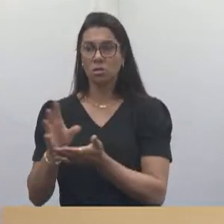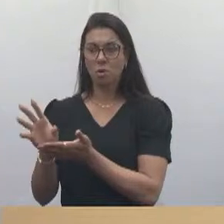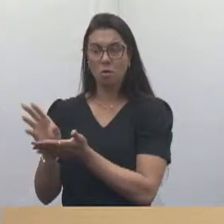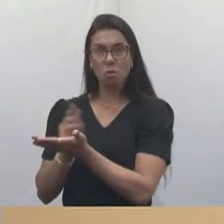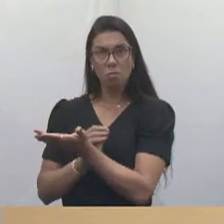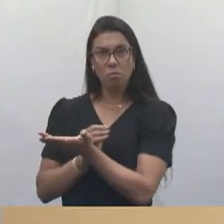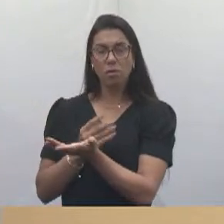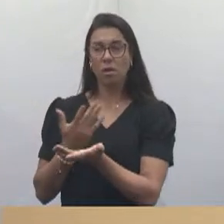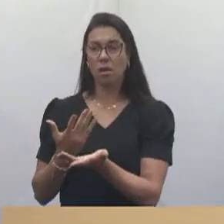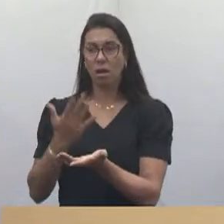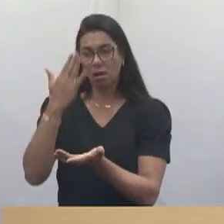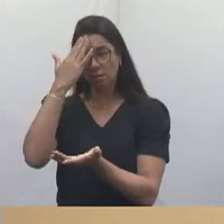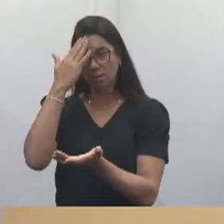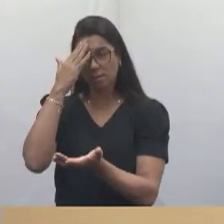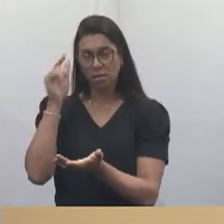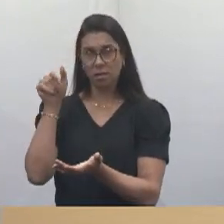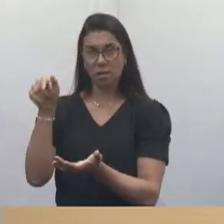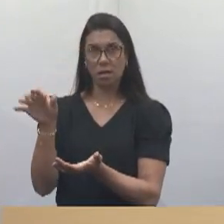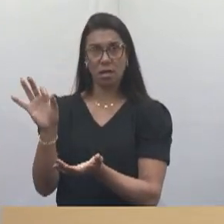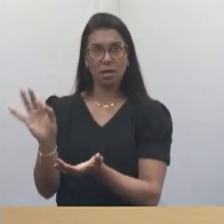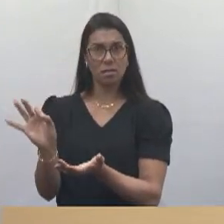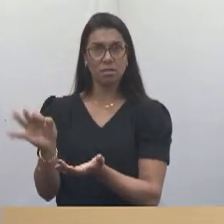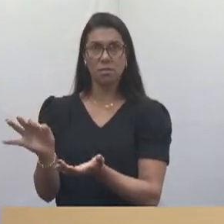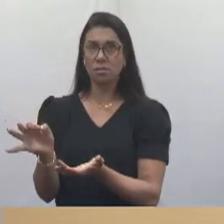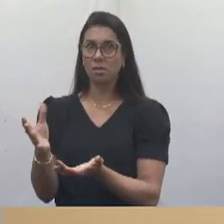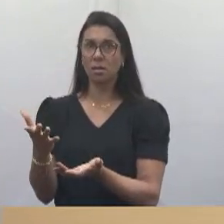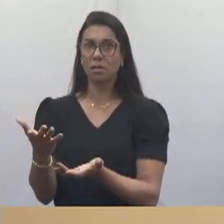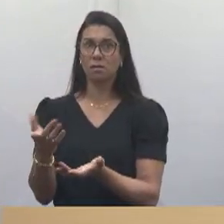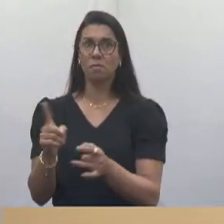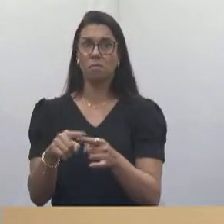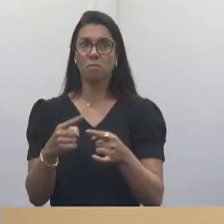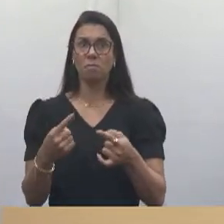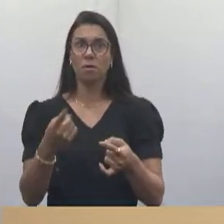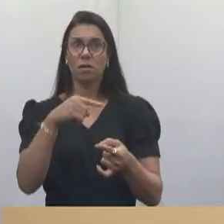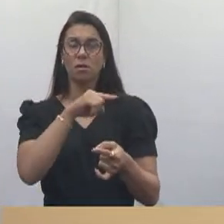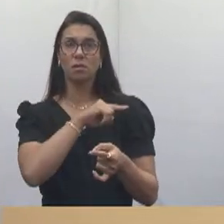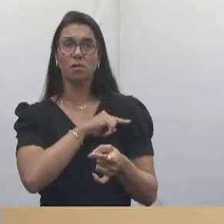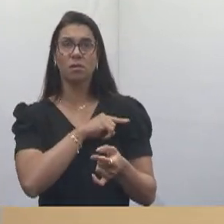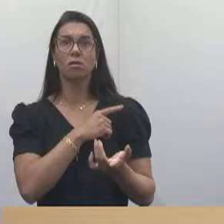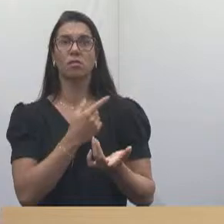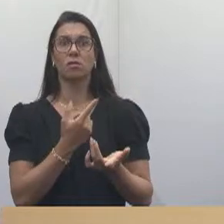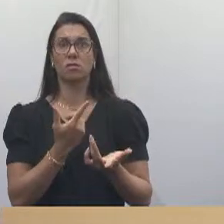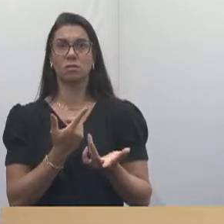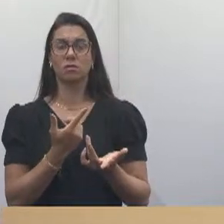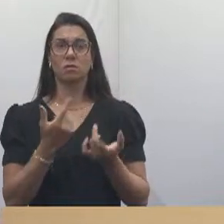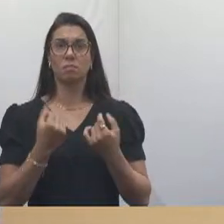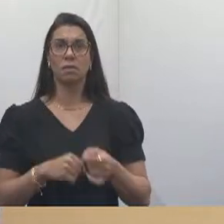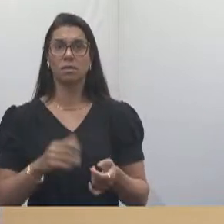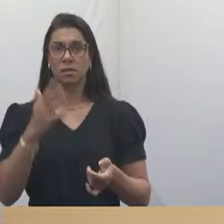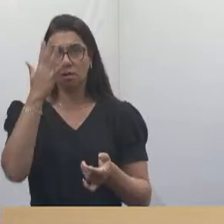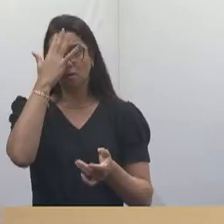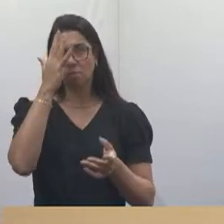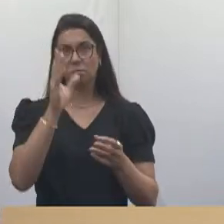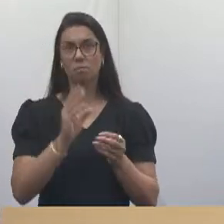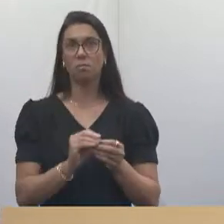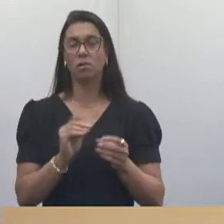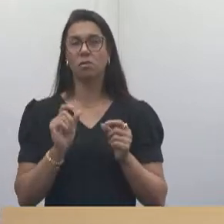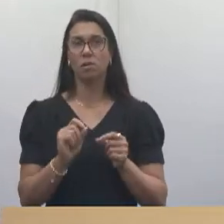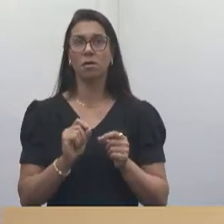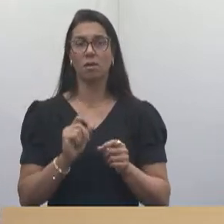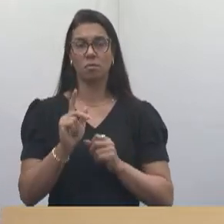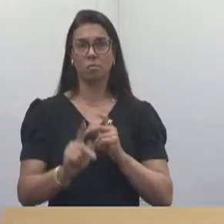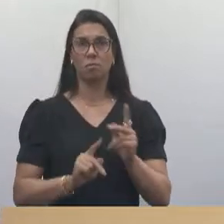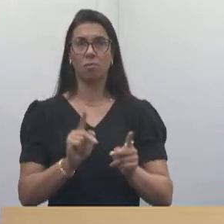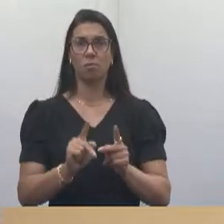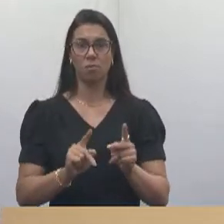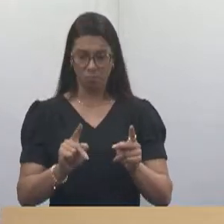humildade para, não há vergonha nenhuma, copiar. E essa é a grande pergunta que a população de Jacareí tem que fazer esse ano.